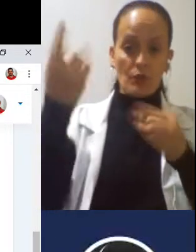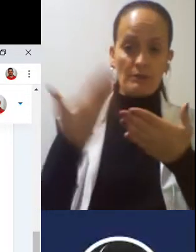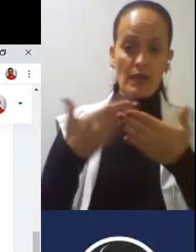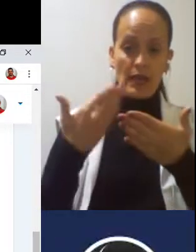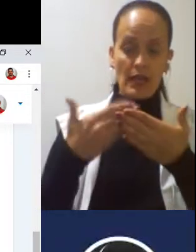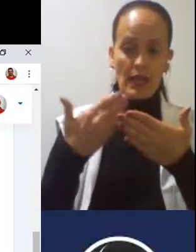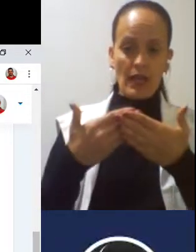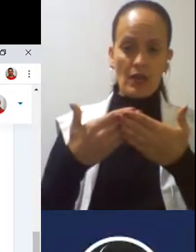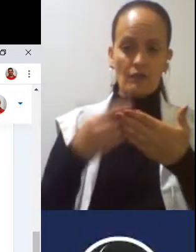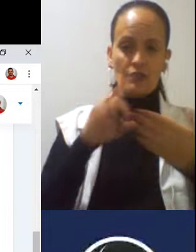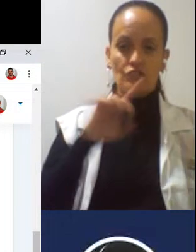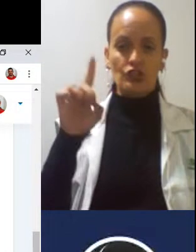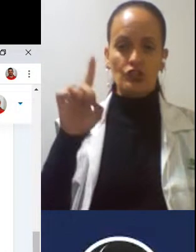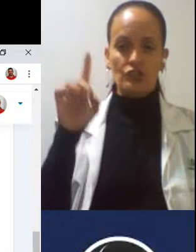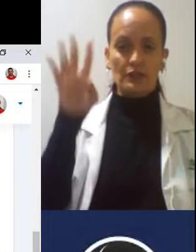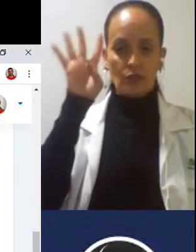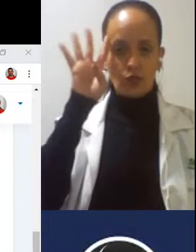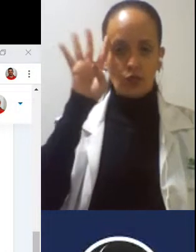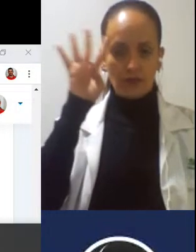caso vai ser dia 6 de julho,